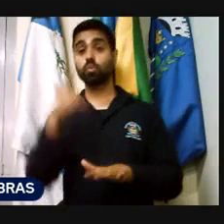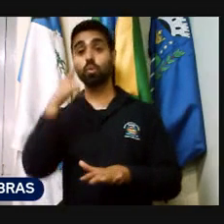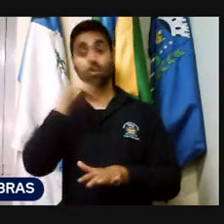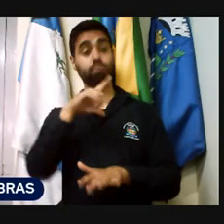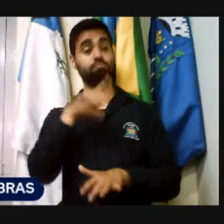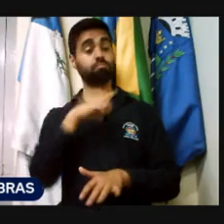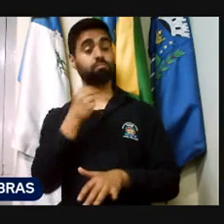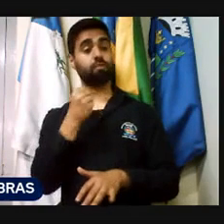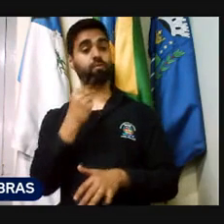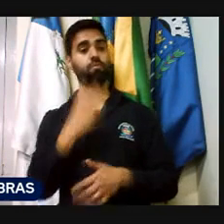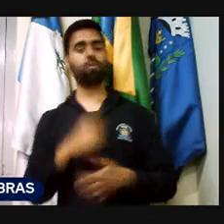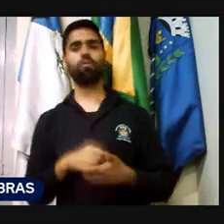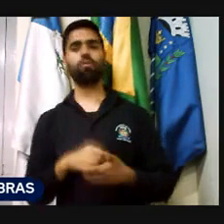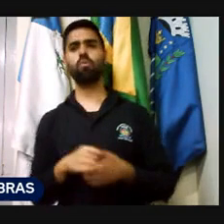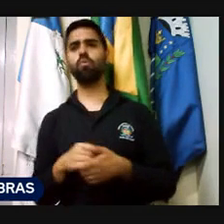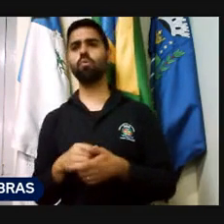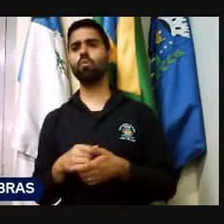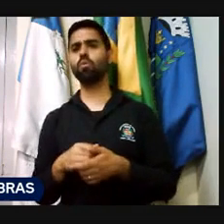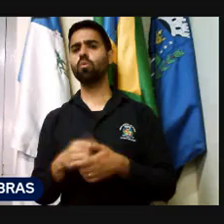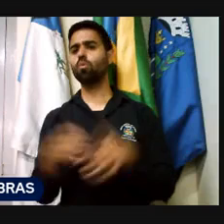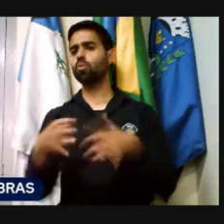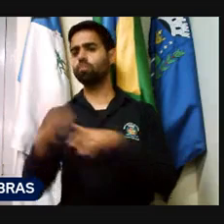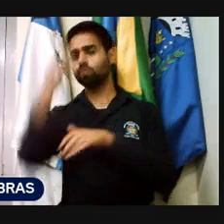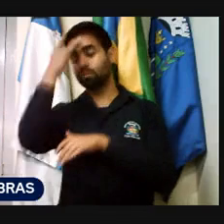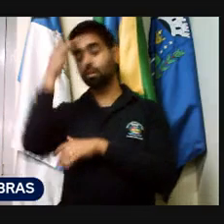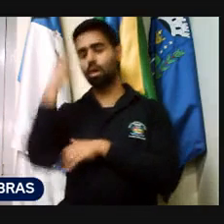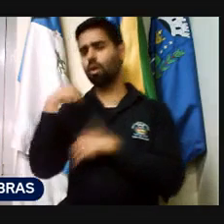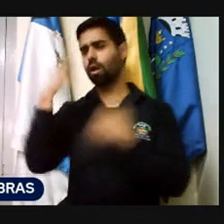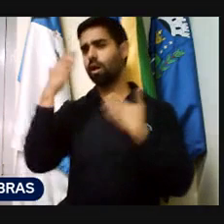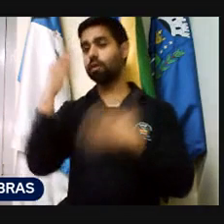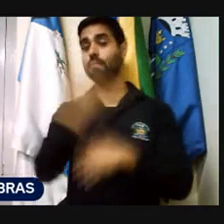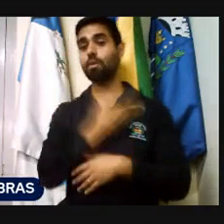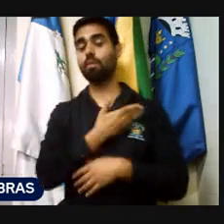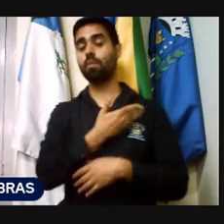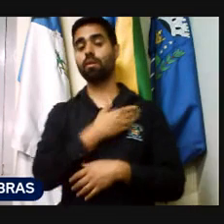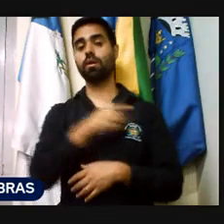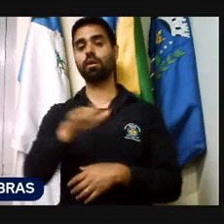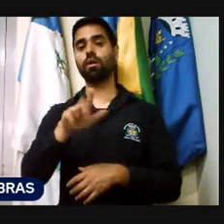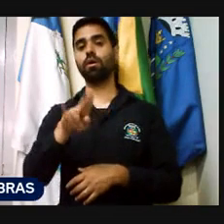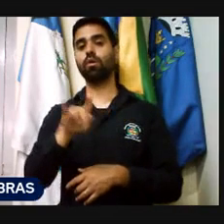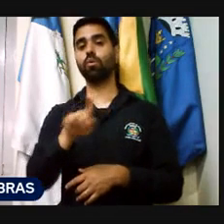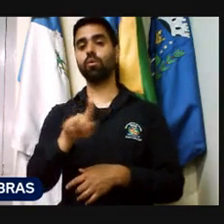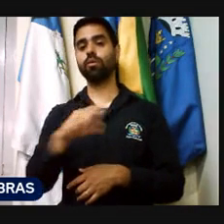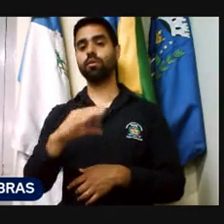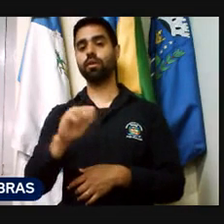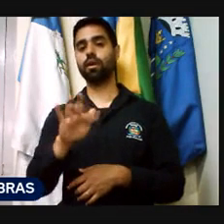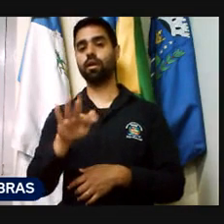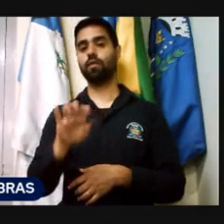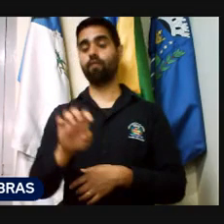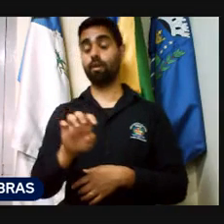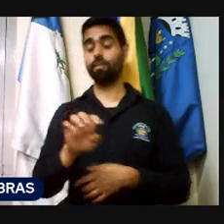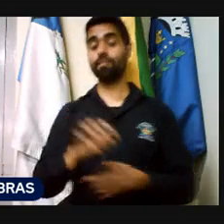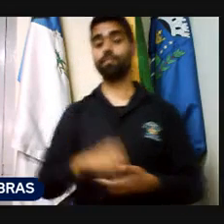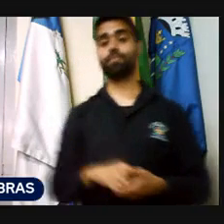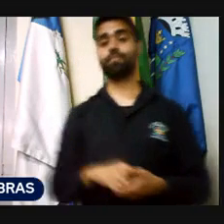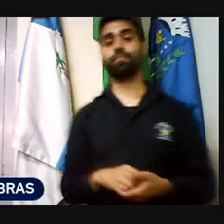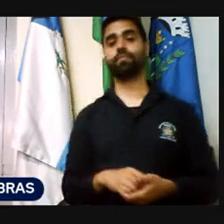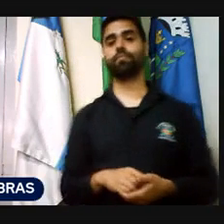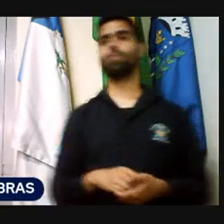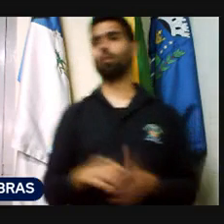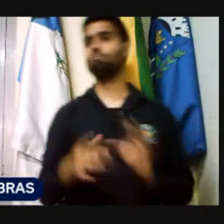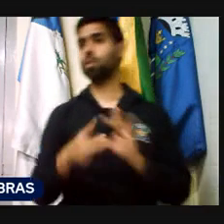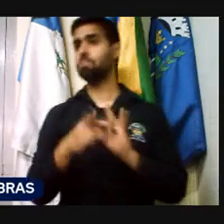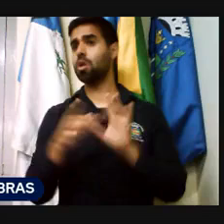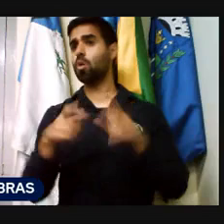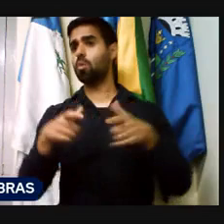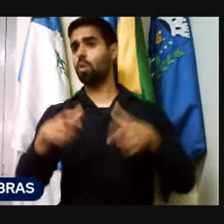boa mobilização. Queria agradecer aqui ao amigo Luiz Fernando Café, proprietário do Golden Goal, que abriu o seu